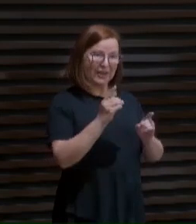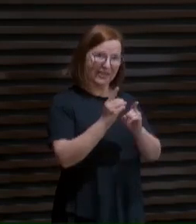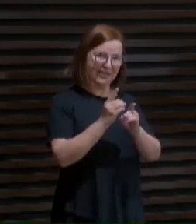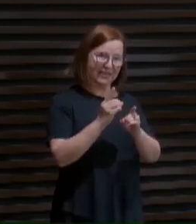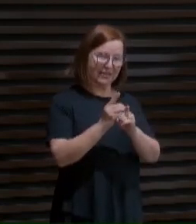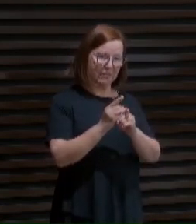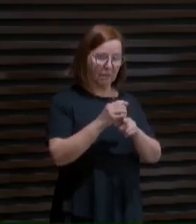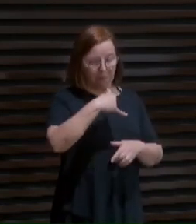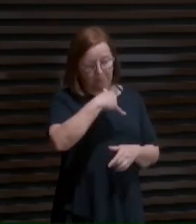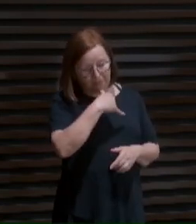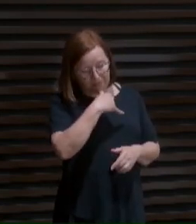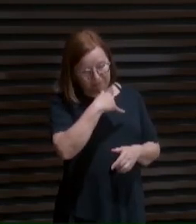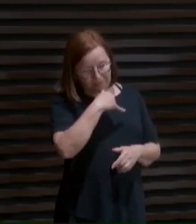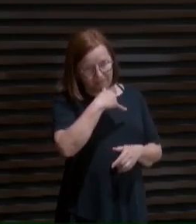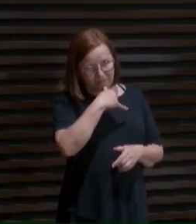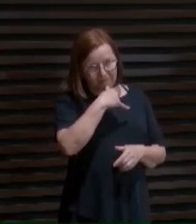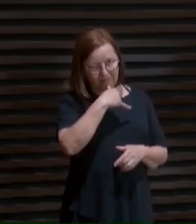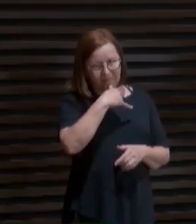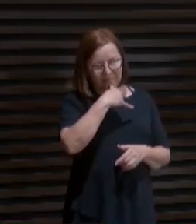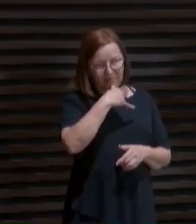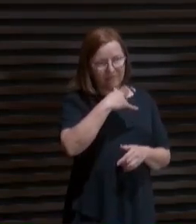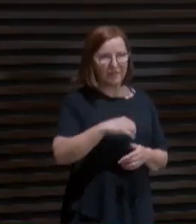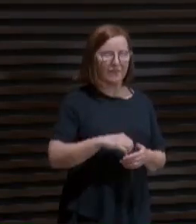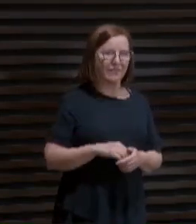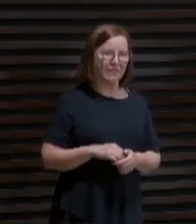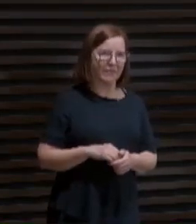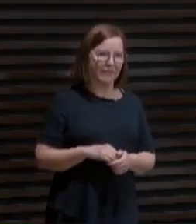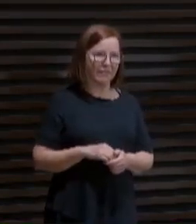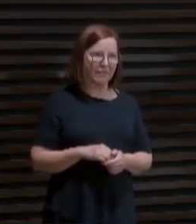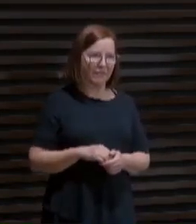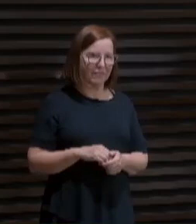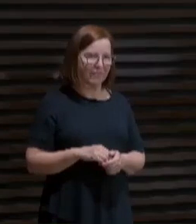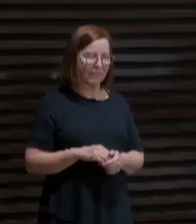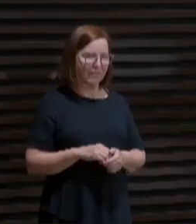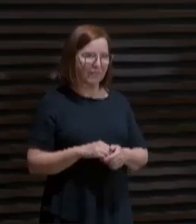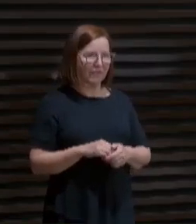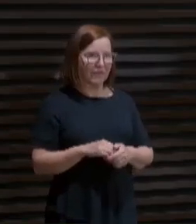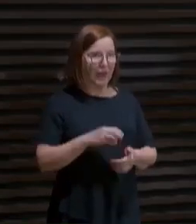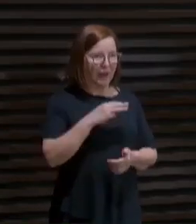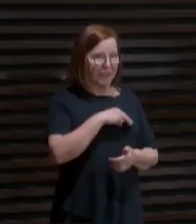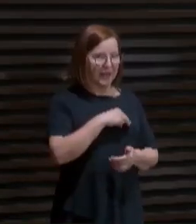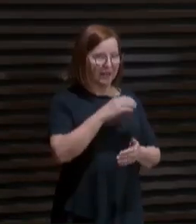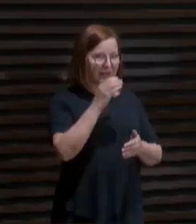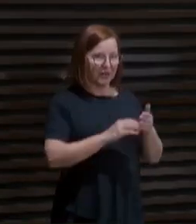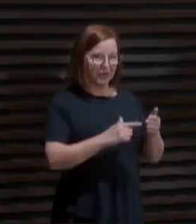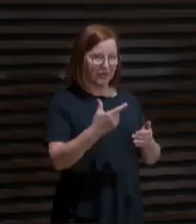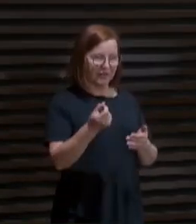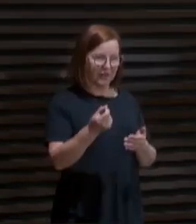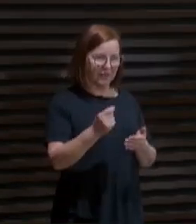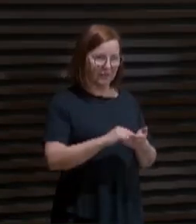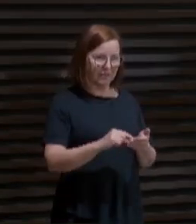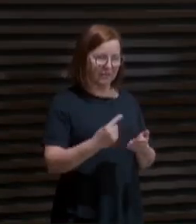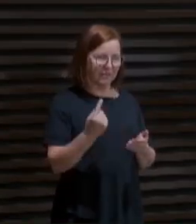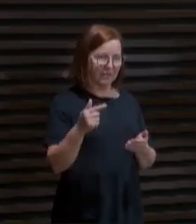se entristeceram grandemente. Vamos ver mais uma vez. Mateus 20,